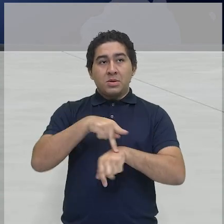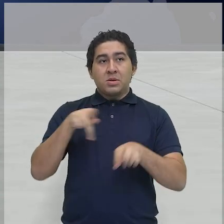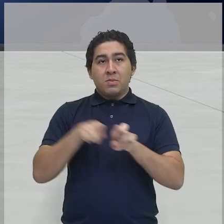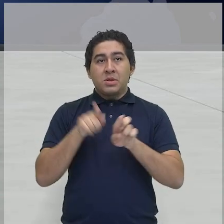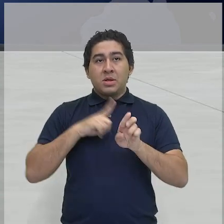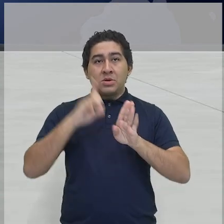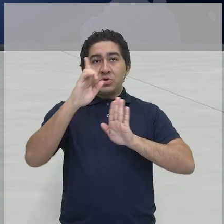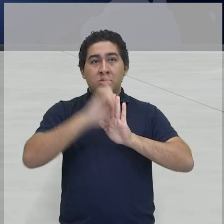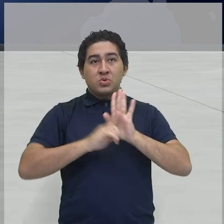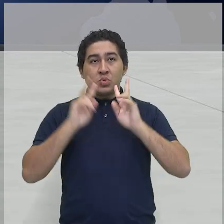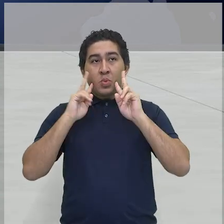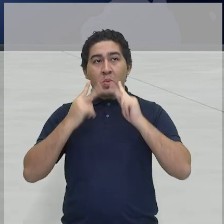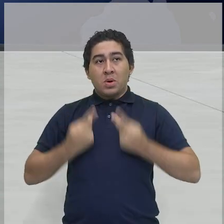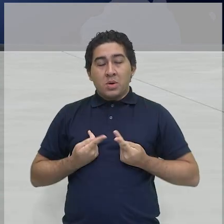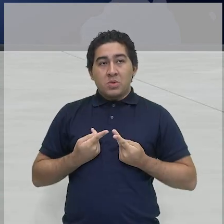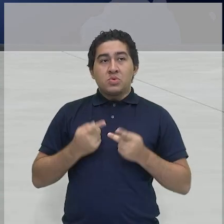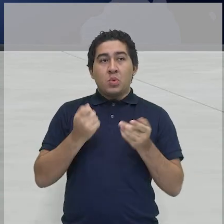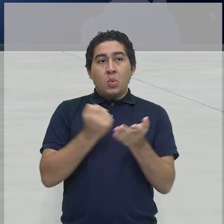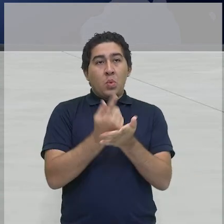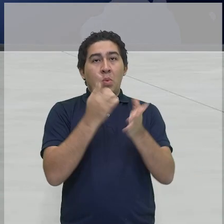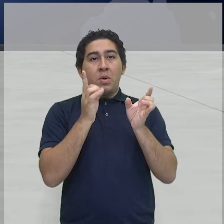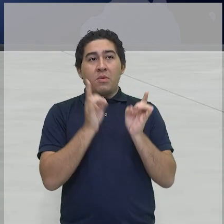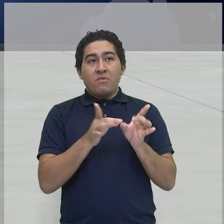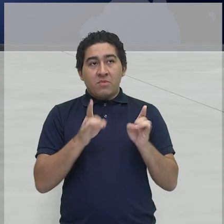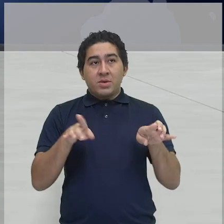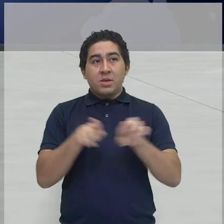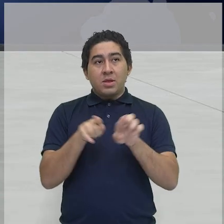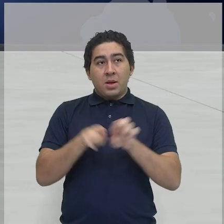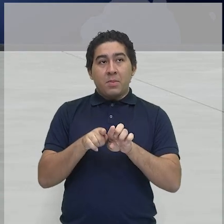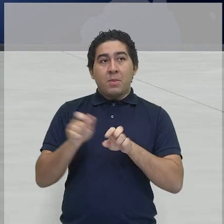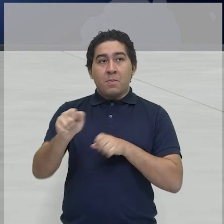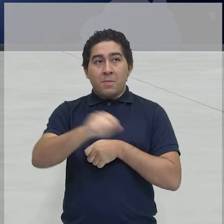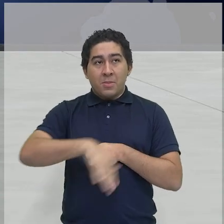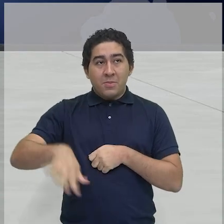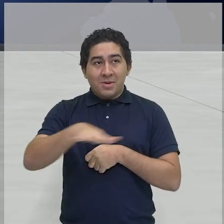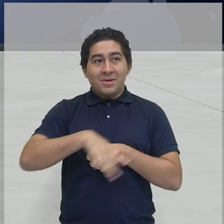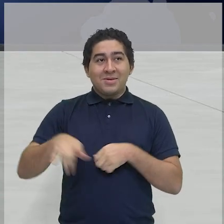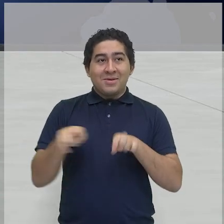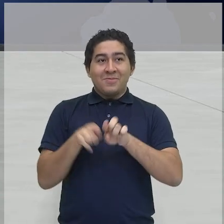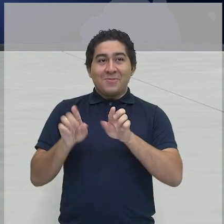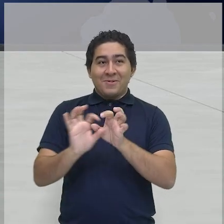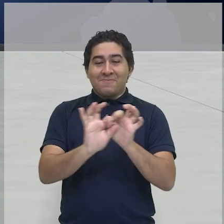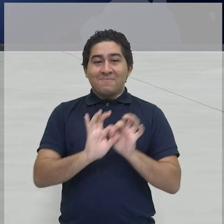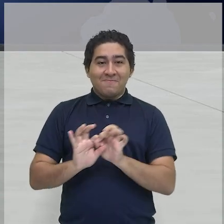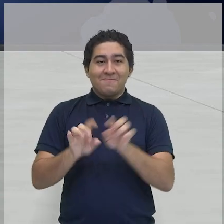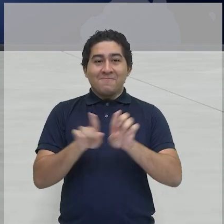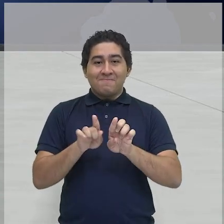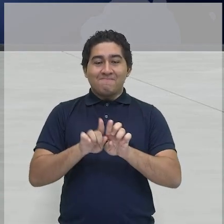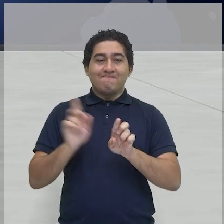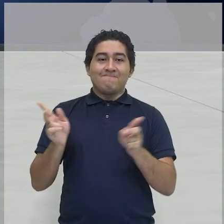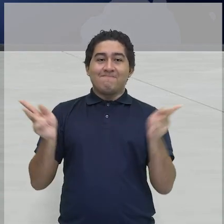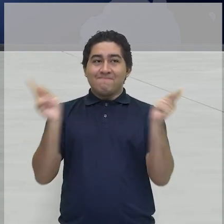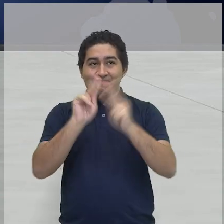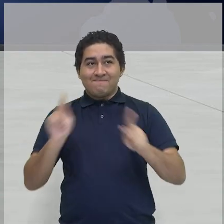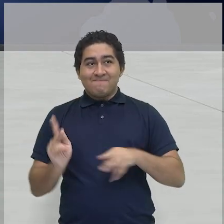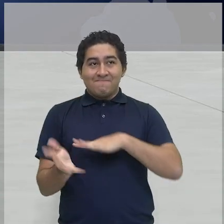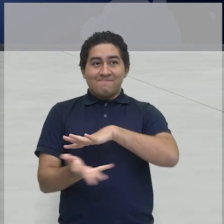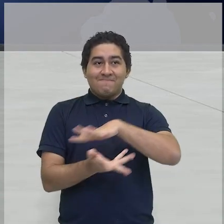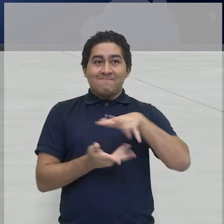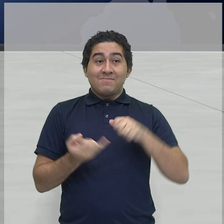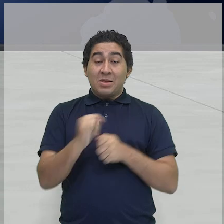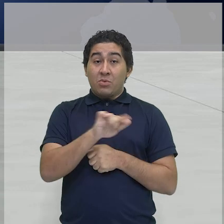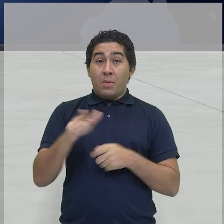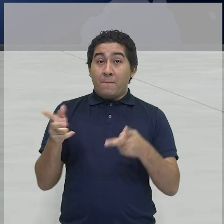direitos humanos, comércio, meio ambiente, segurança e paz mundial. Se vocês observarem